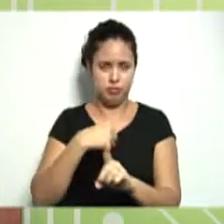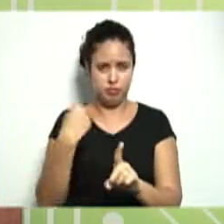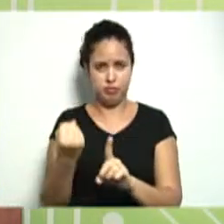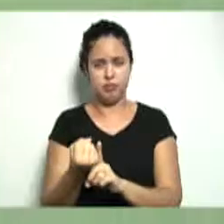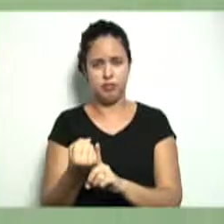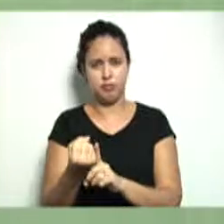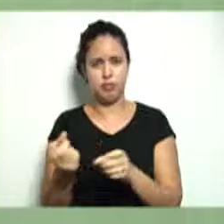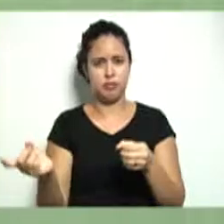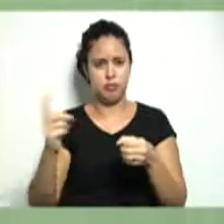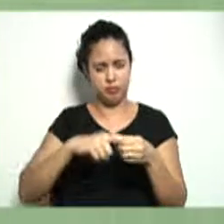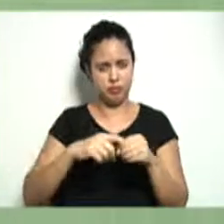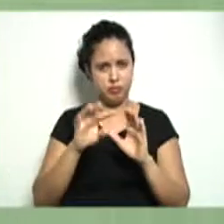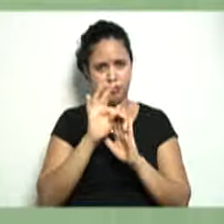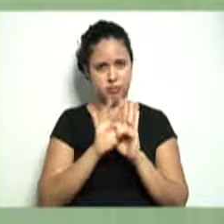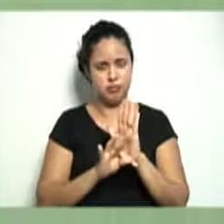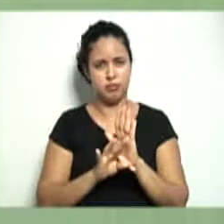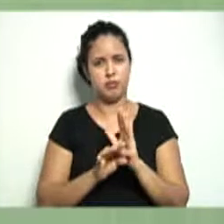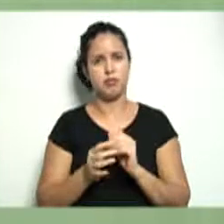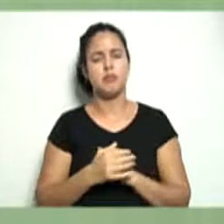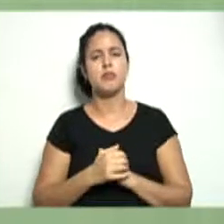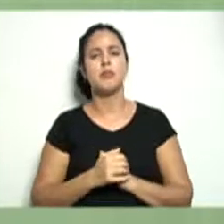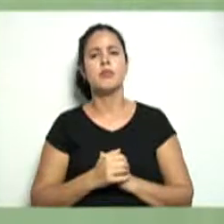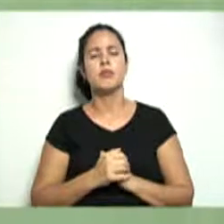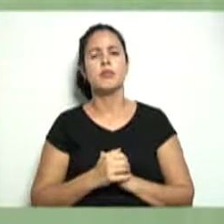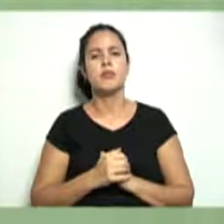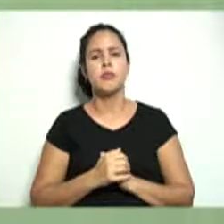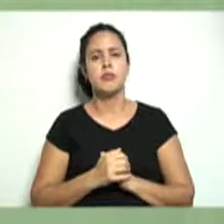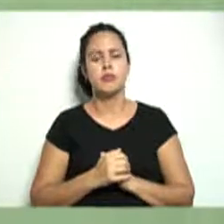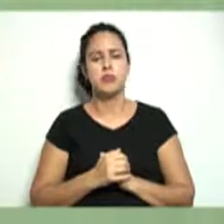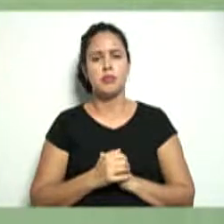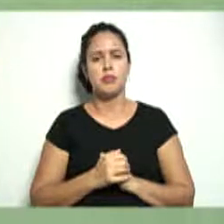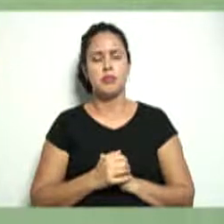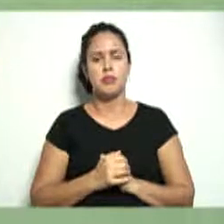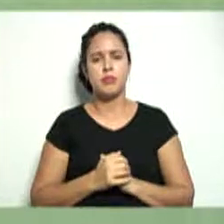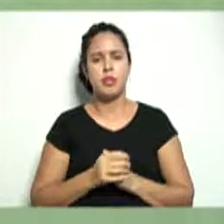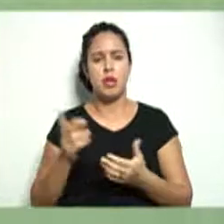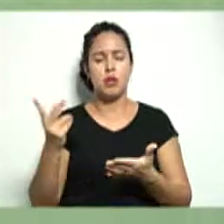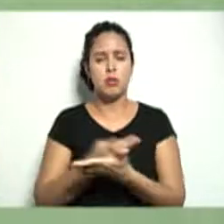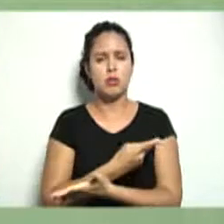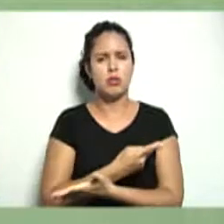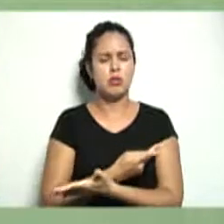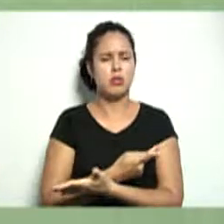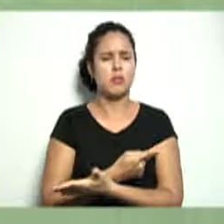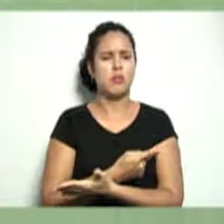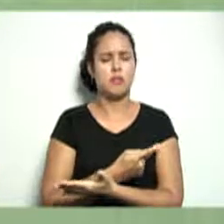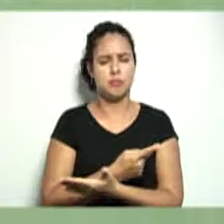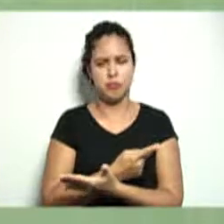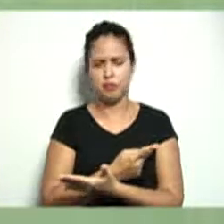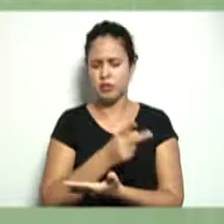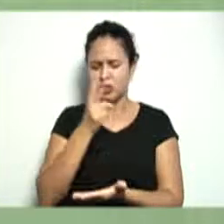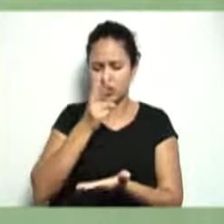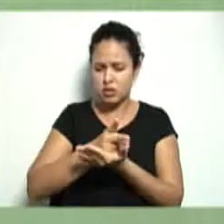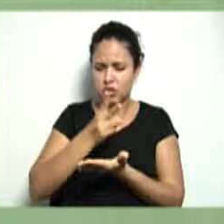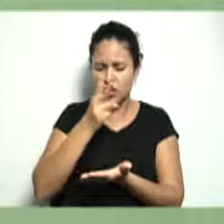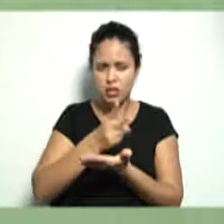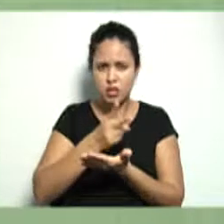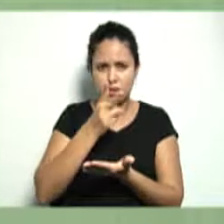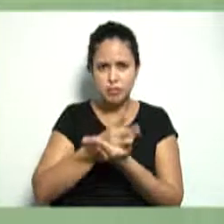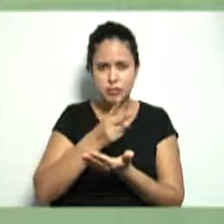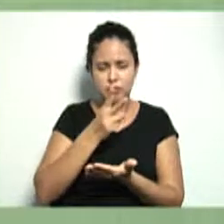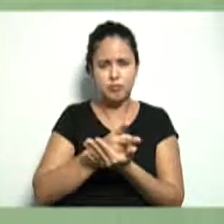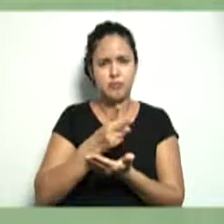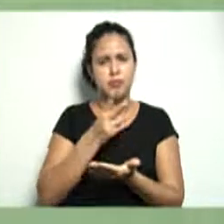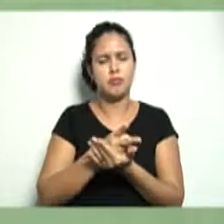aqui para o texto. Olha só, ocorre a todo tempo,